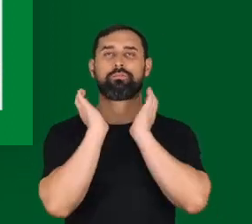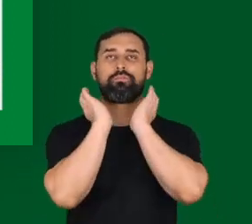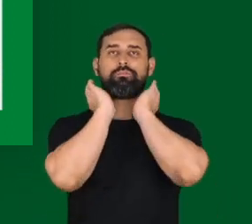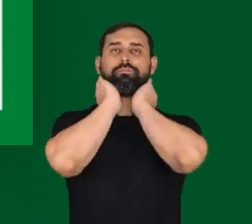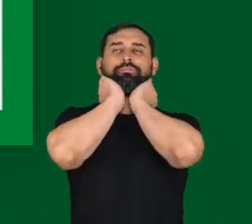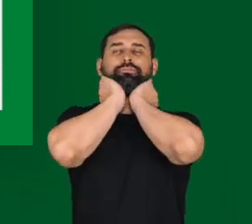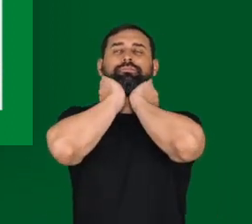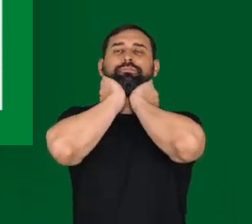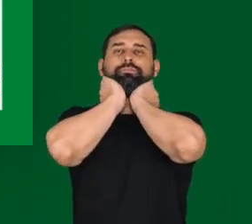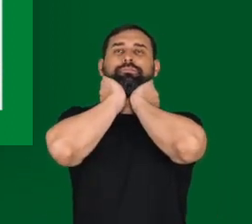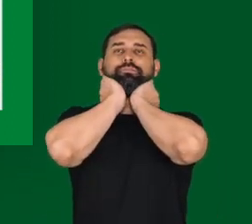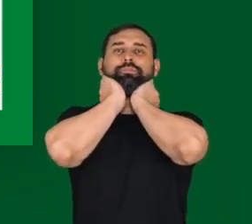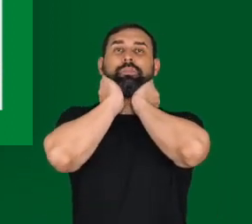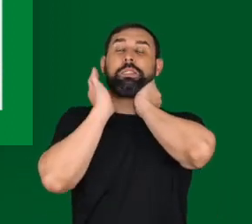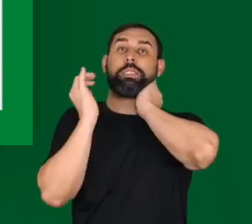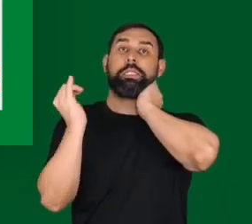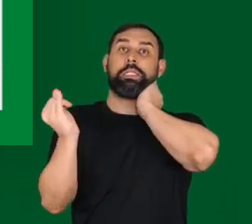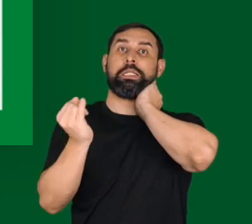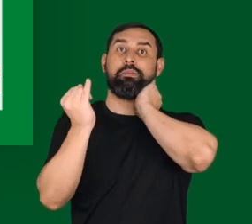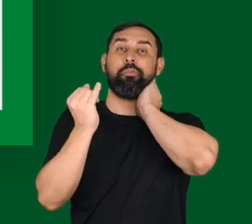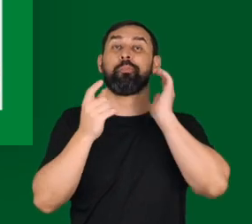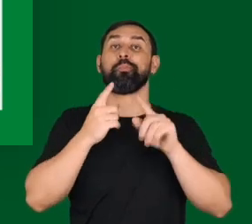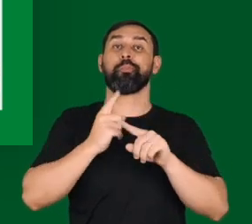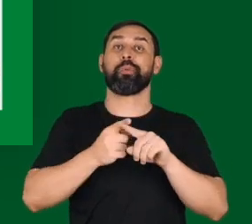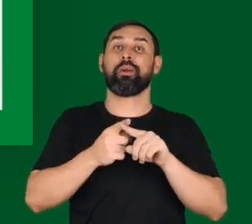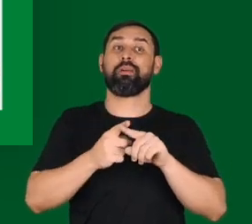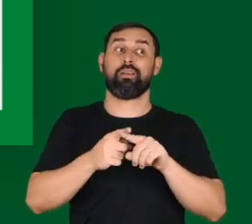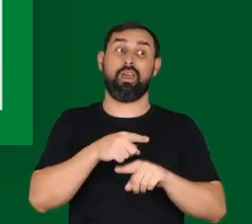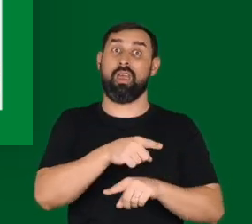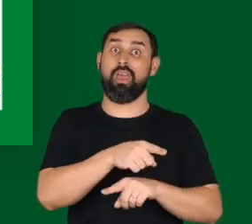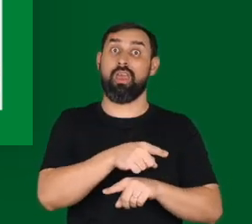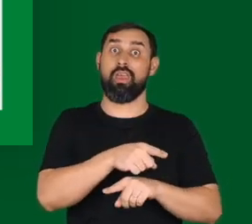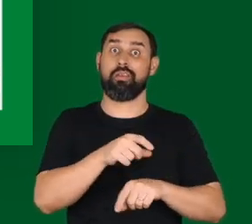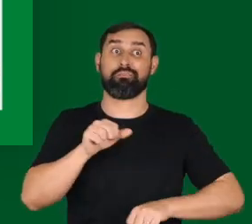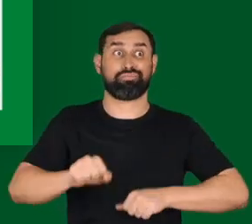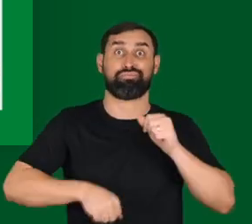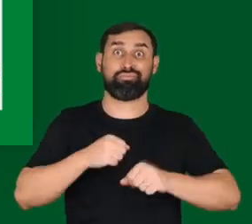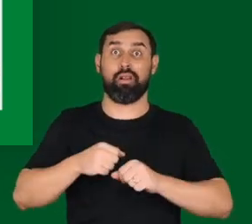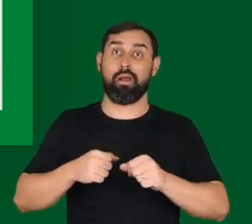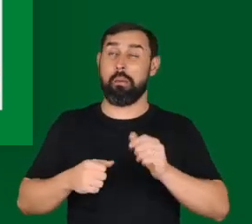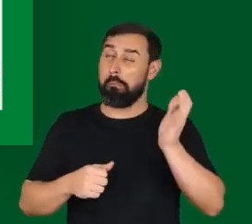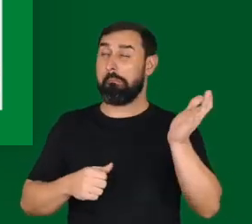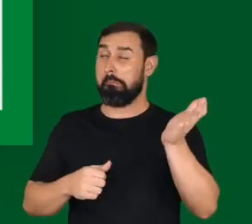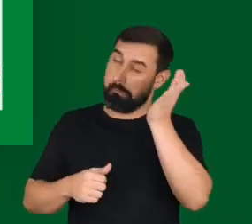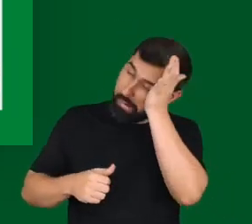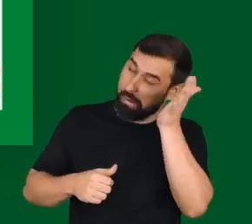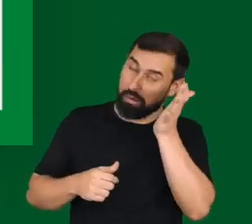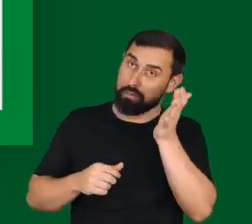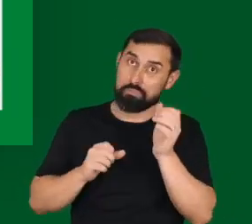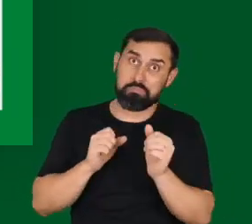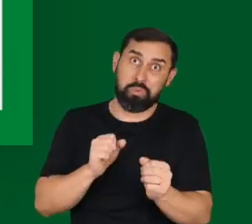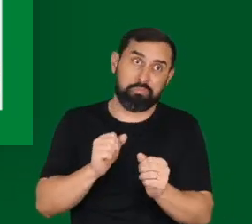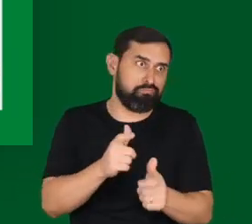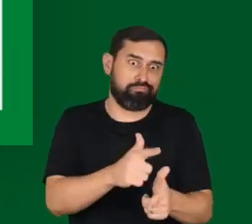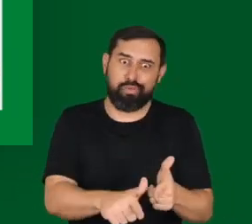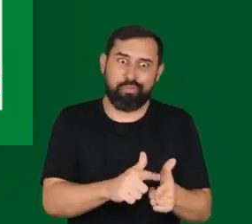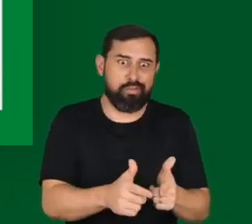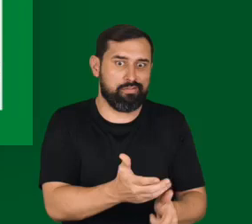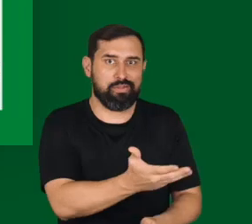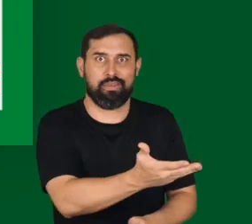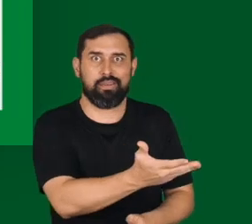a física do trauma, ela me dá uma suspeita de TRM-TCE. Eu posso ter um TRM-TCE